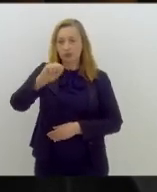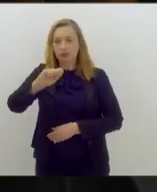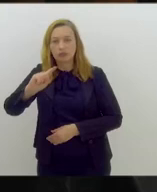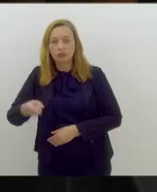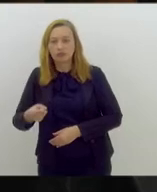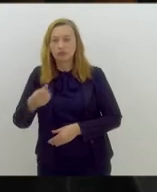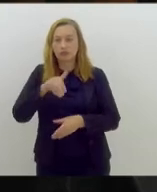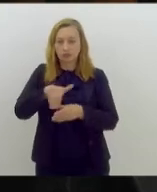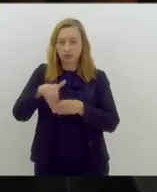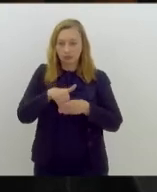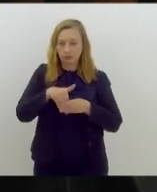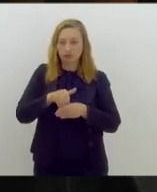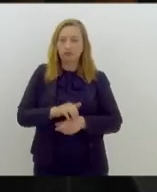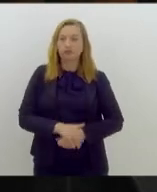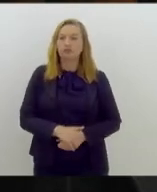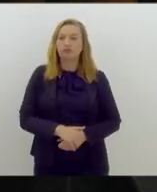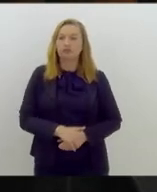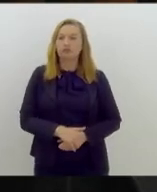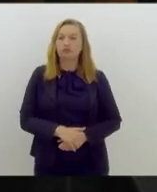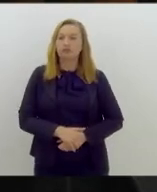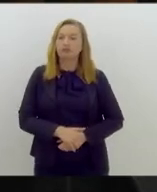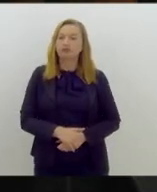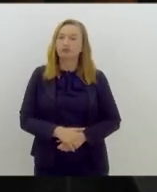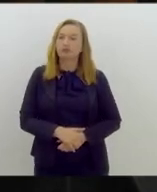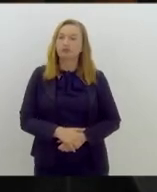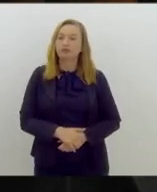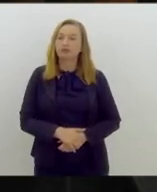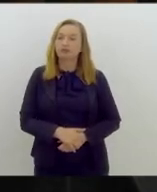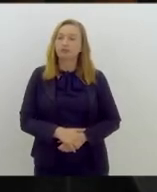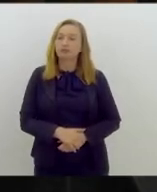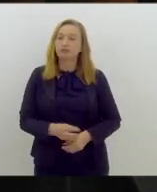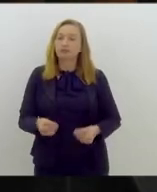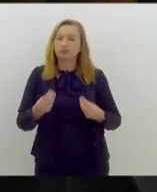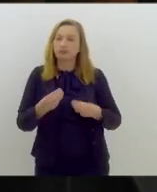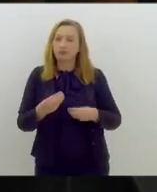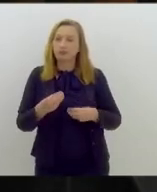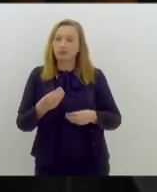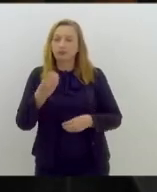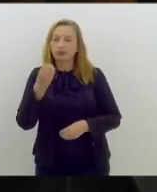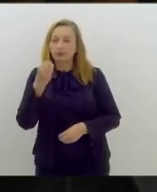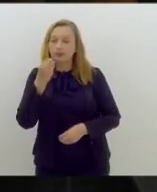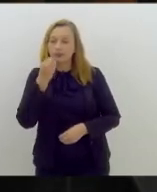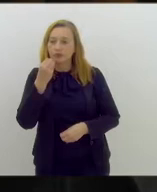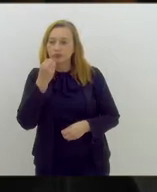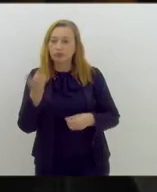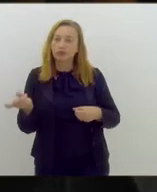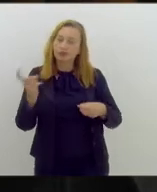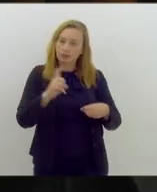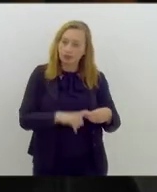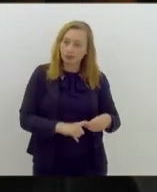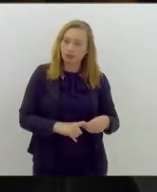e me concedeu mais um mandato